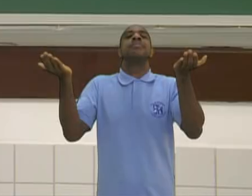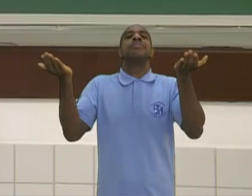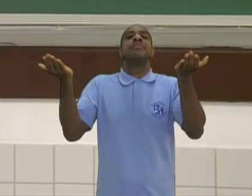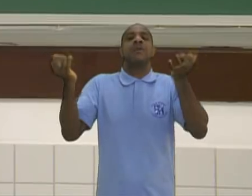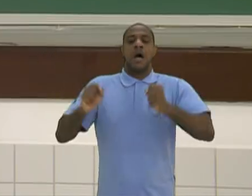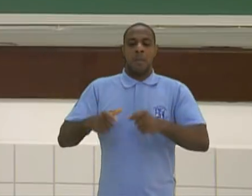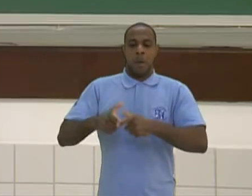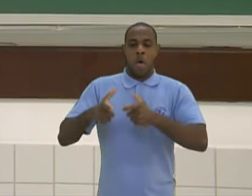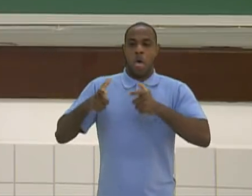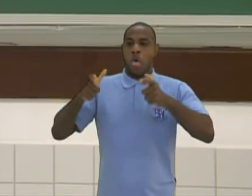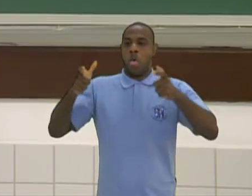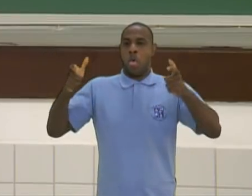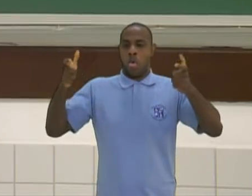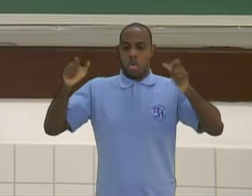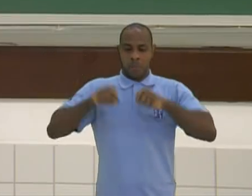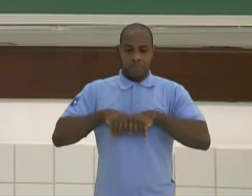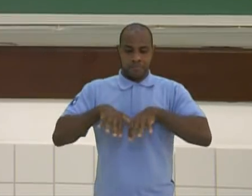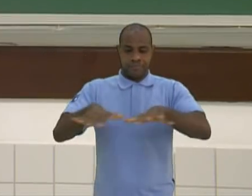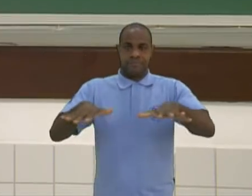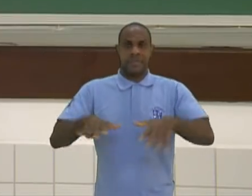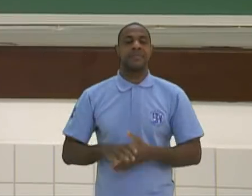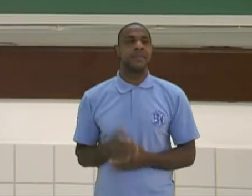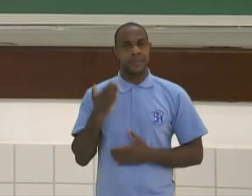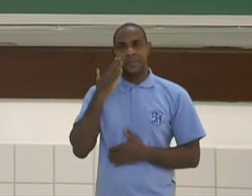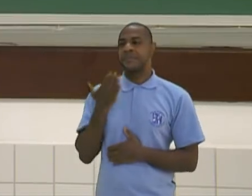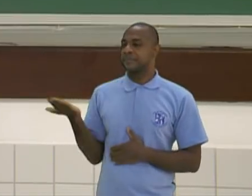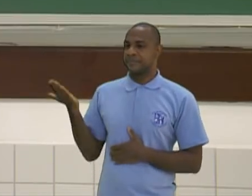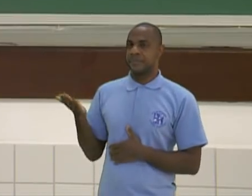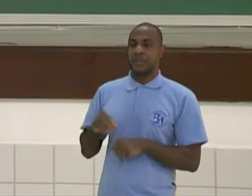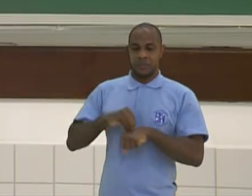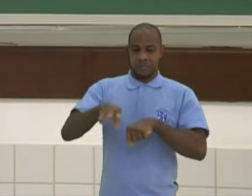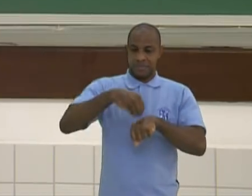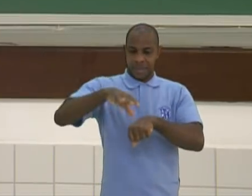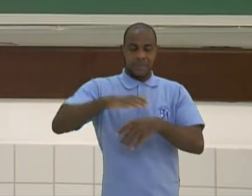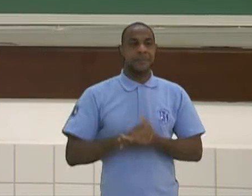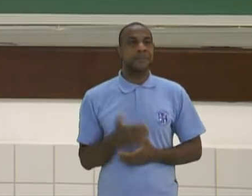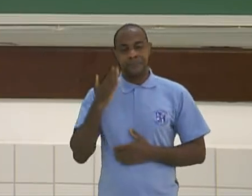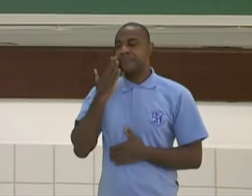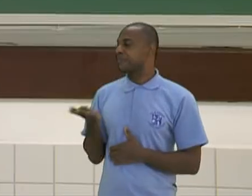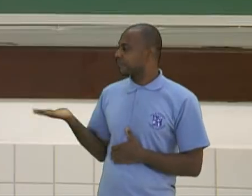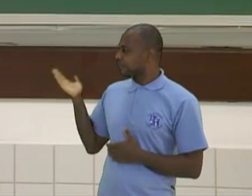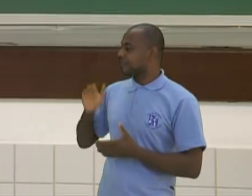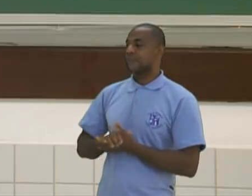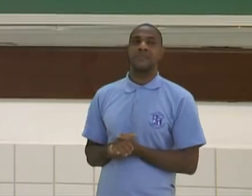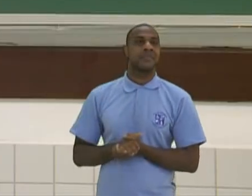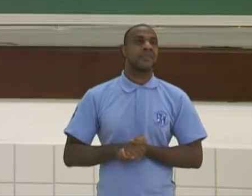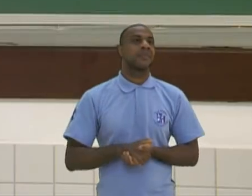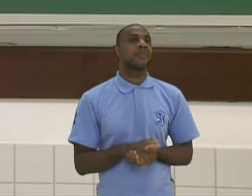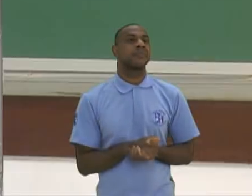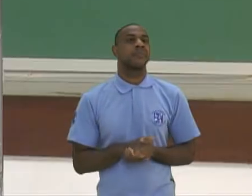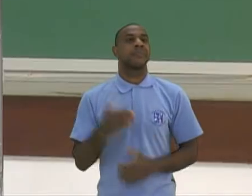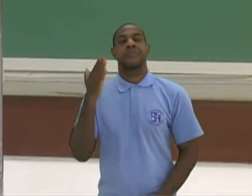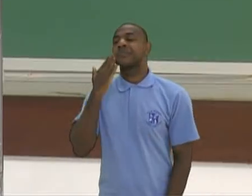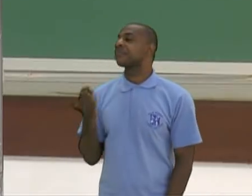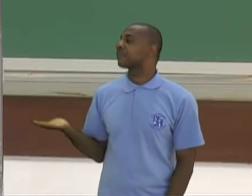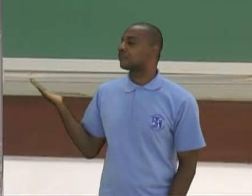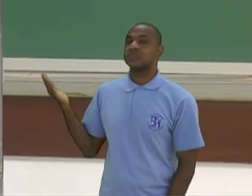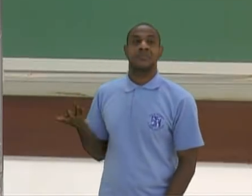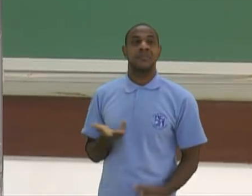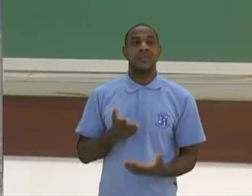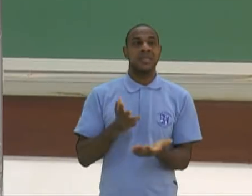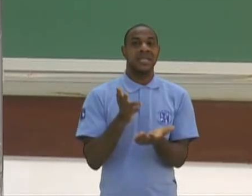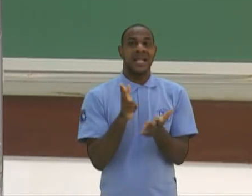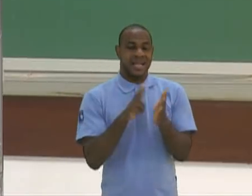né? Enfim, do principal responsável, o principal nome do cristianismo. Vamos lá? Essas obras de arte,